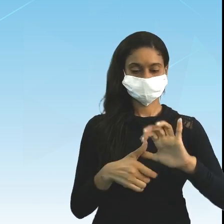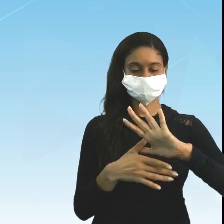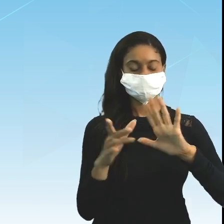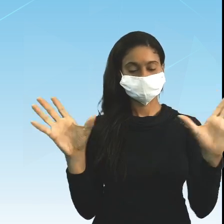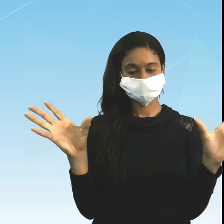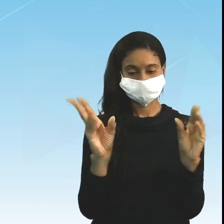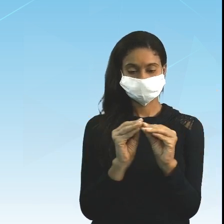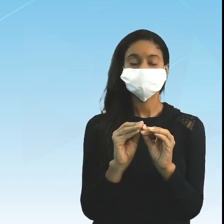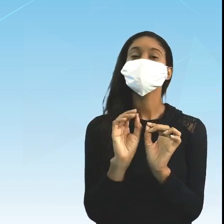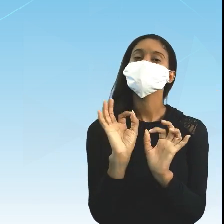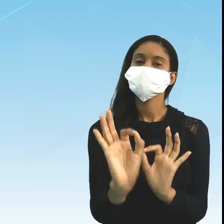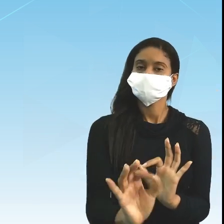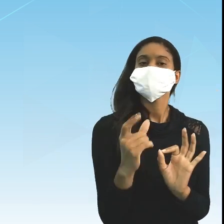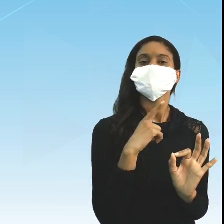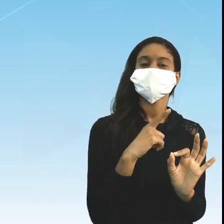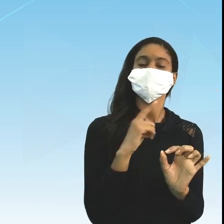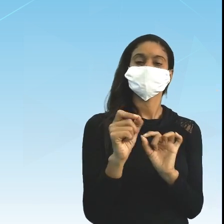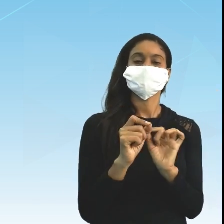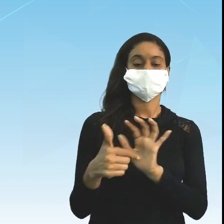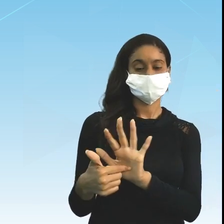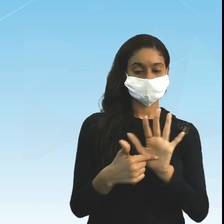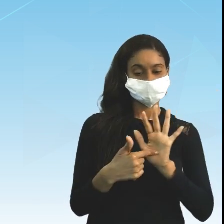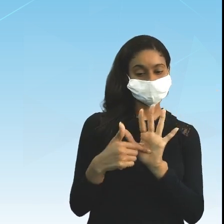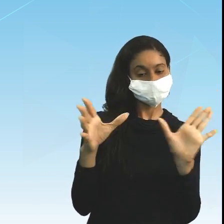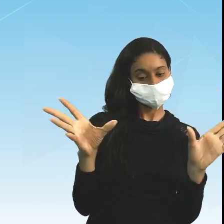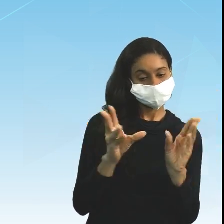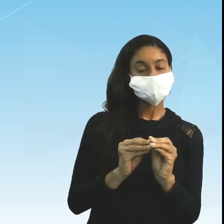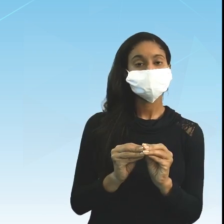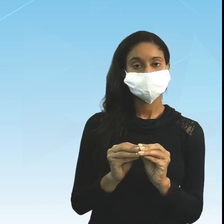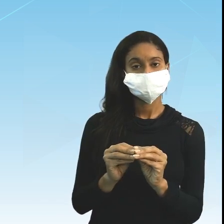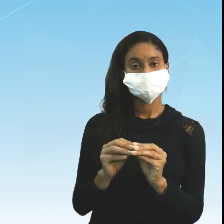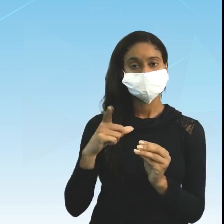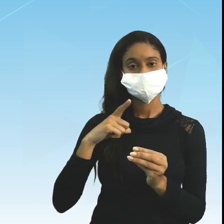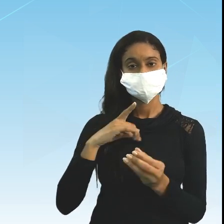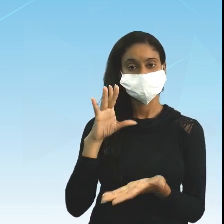reduzida, é uma representação reduzida do que na